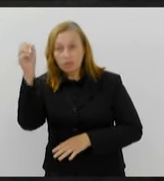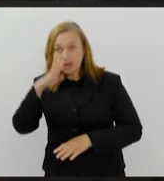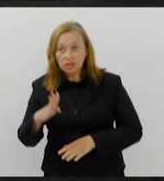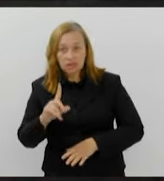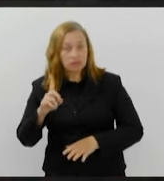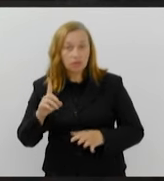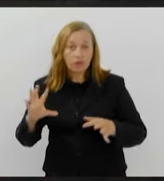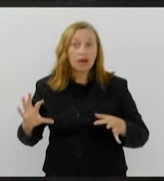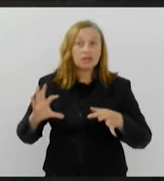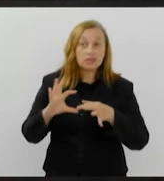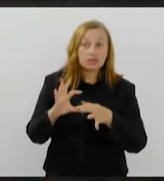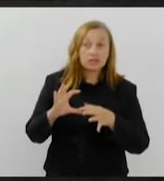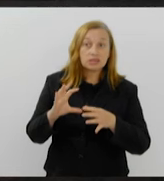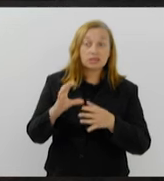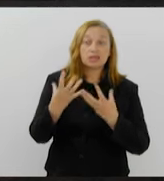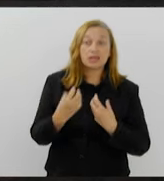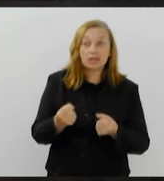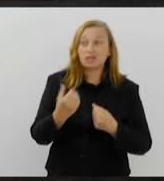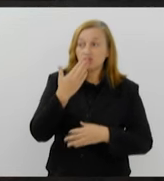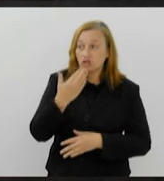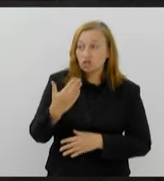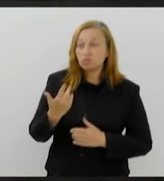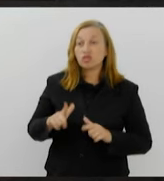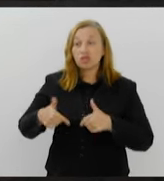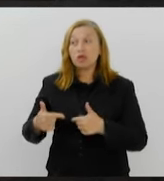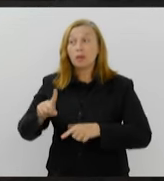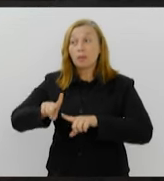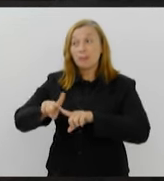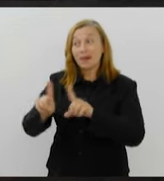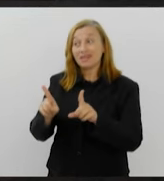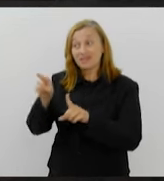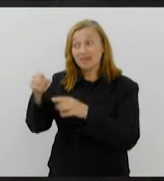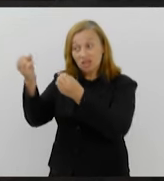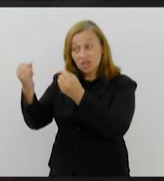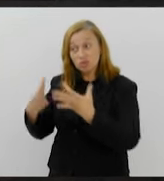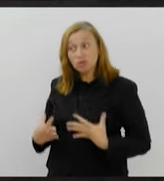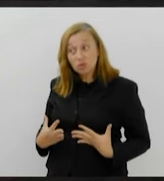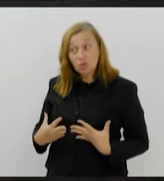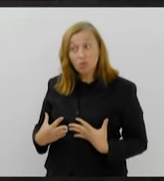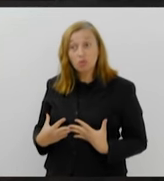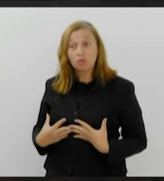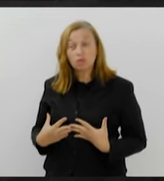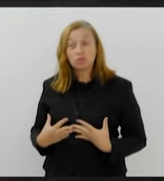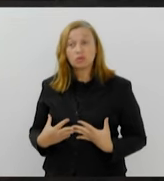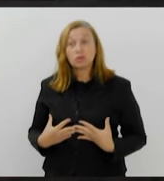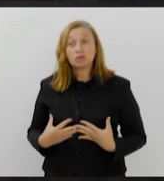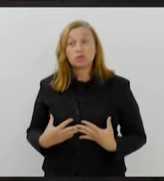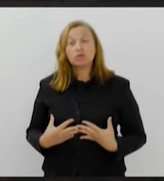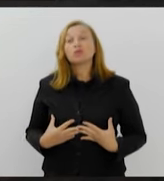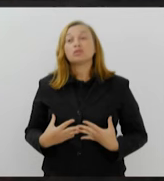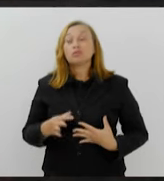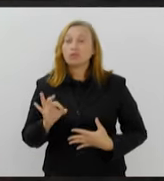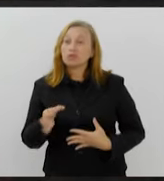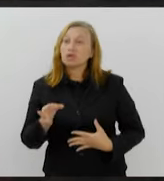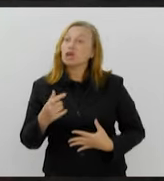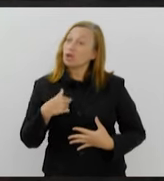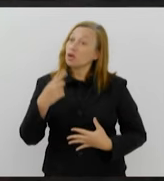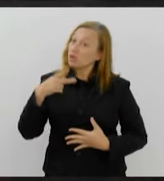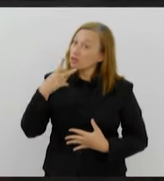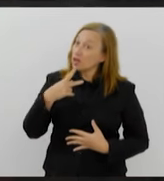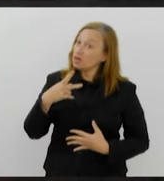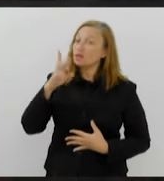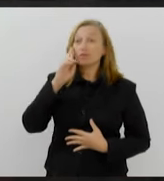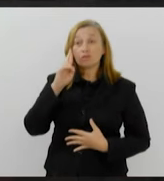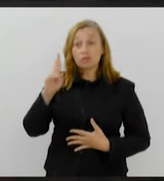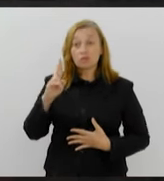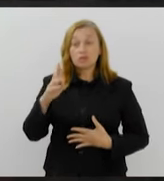compactua com esse tipo de atitude mas ele tinha esclarecimentos que ele considerava pertinente então eu falei que o senhor Se apresente